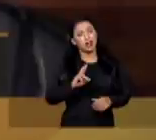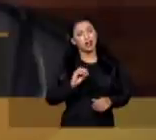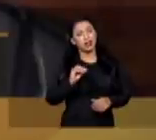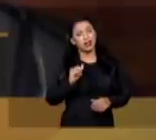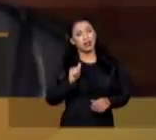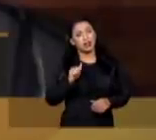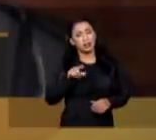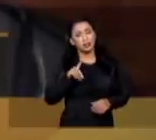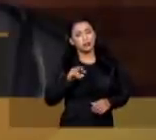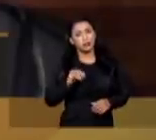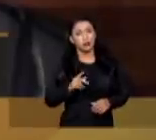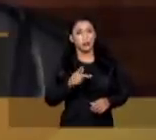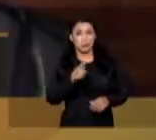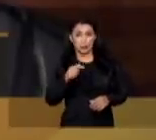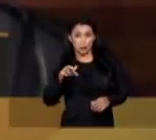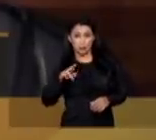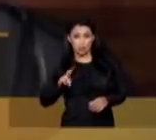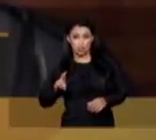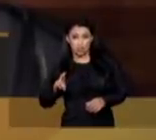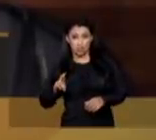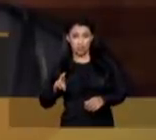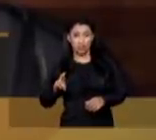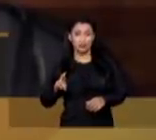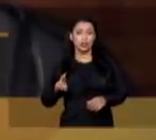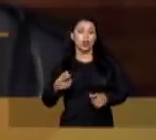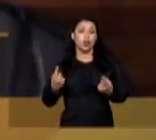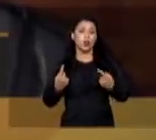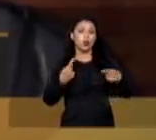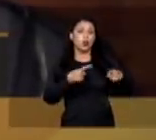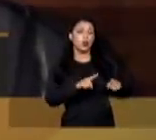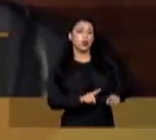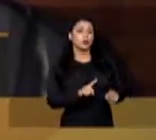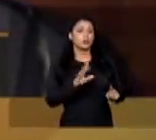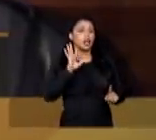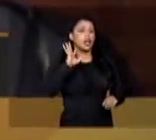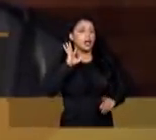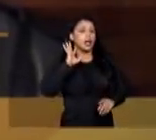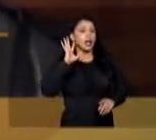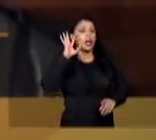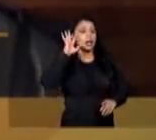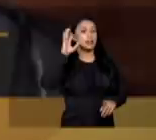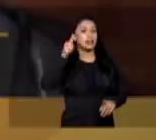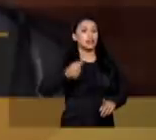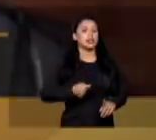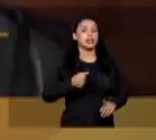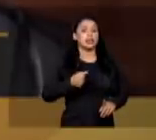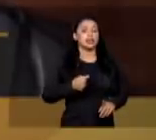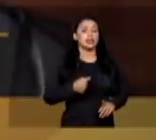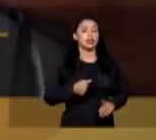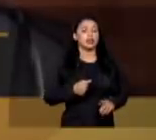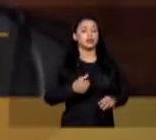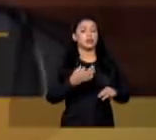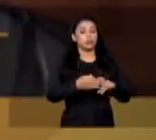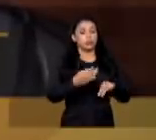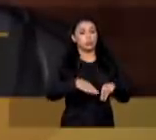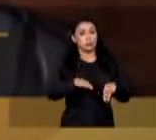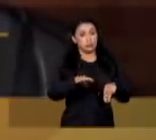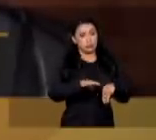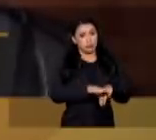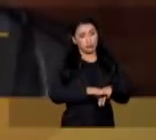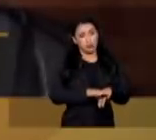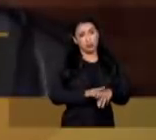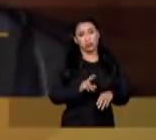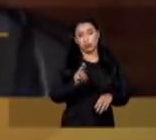pela Procuradoria-Geral da República contra a decisão monocrática concessiva da ordem de habeas corpus.